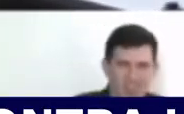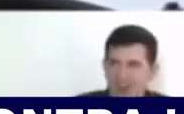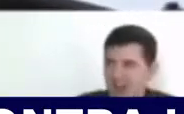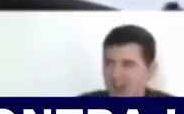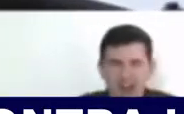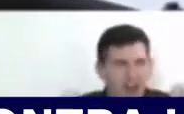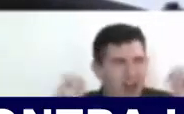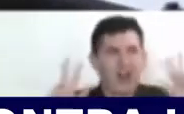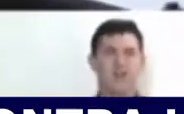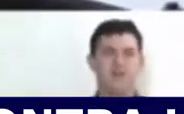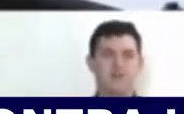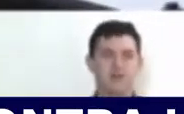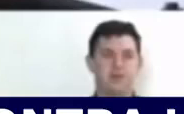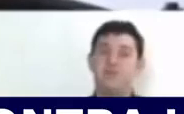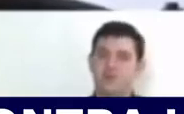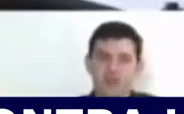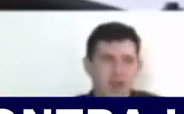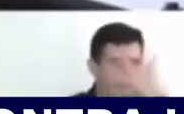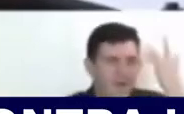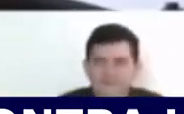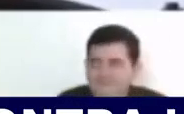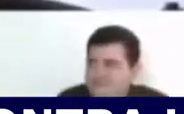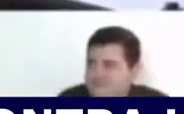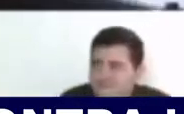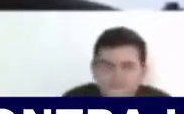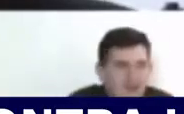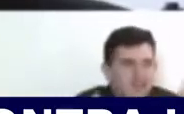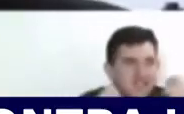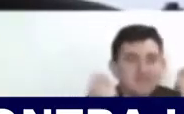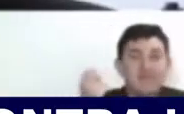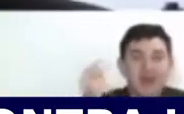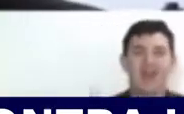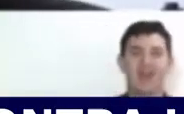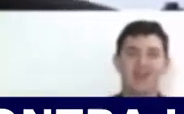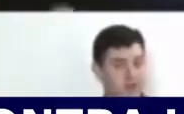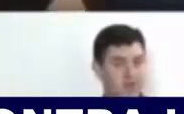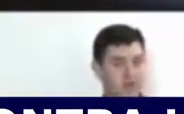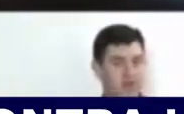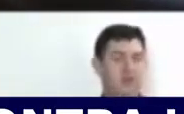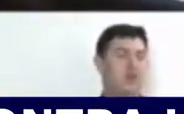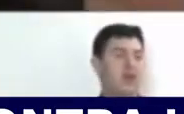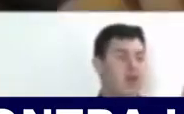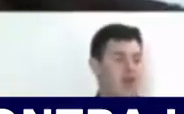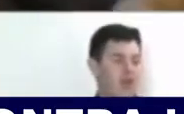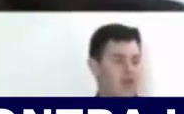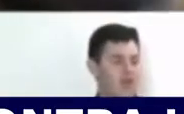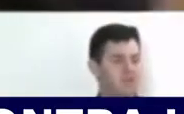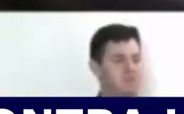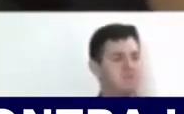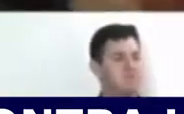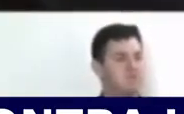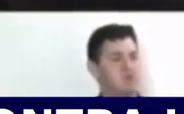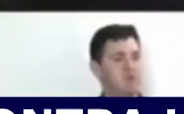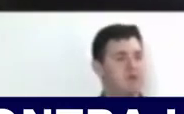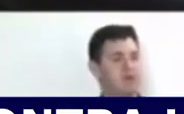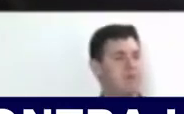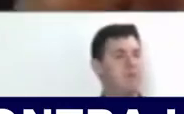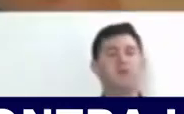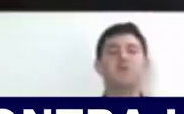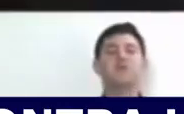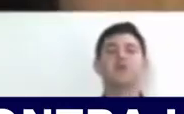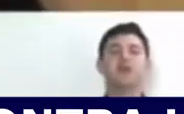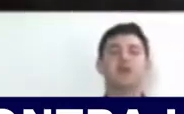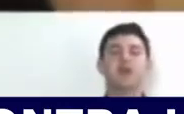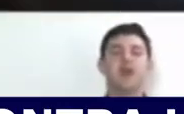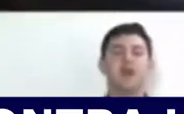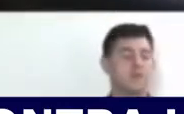falsos espertos acabam sendo pegos e desmoralizados. Veja, portanto, que não vamos ficar com conversa fiada.